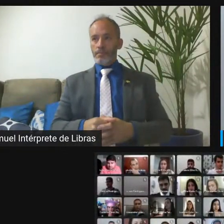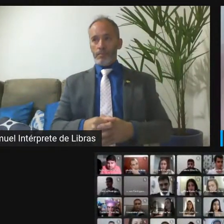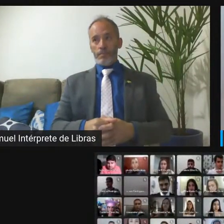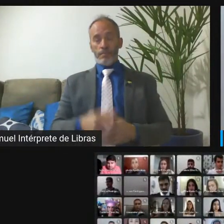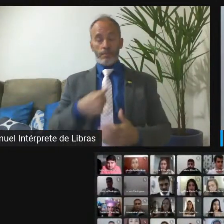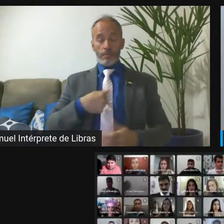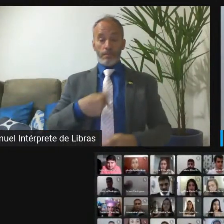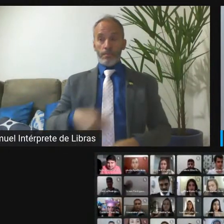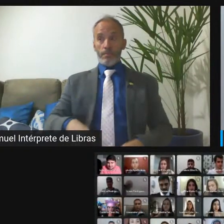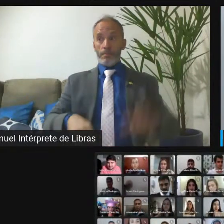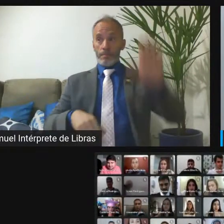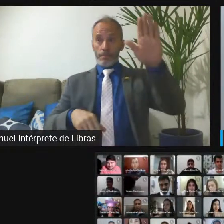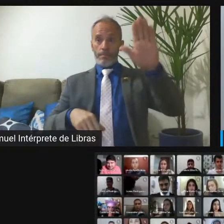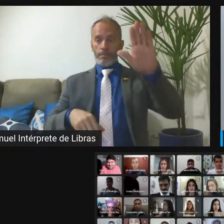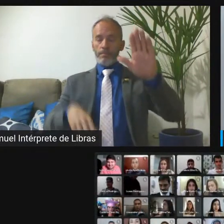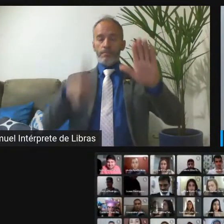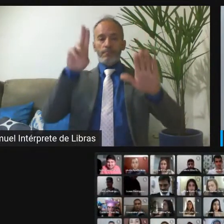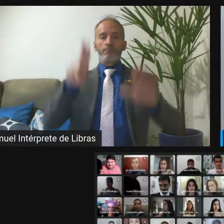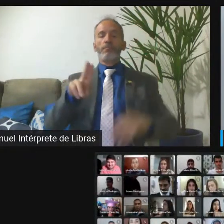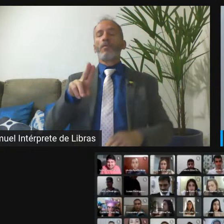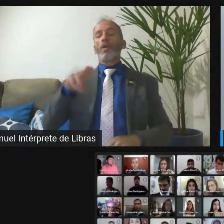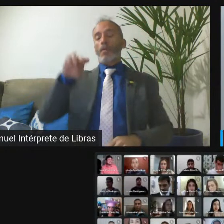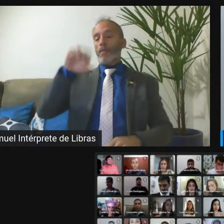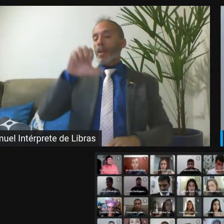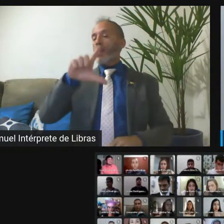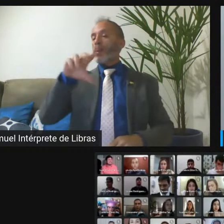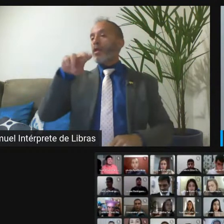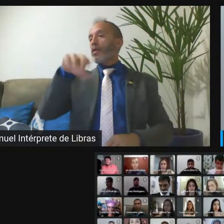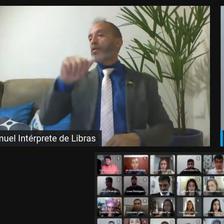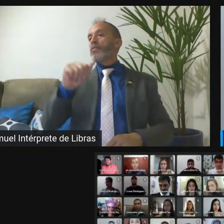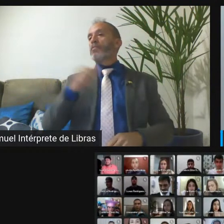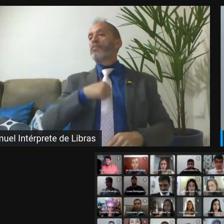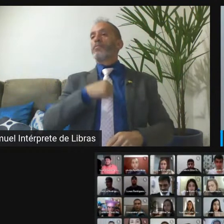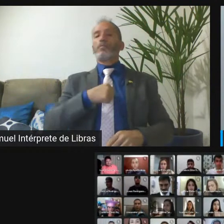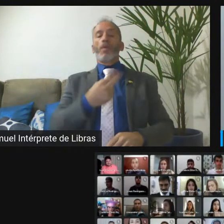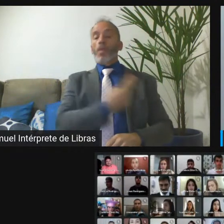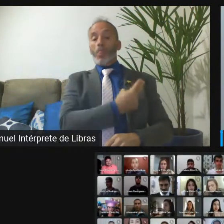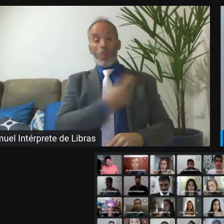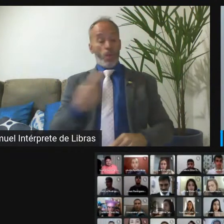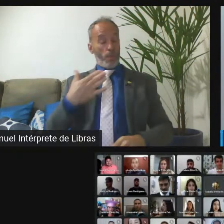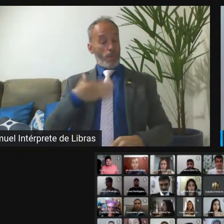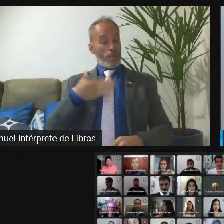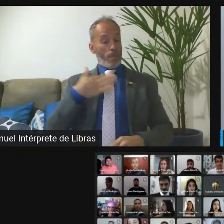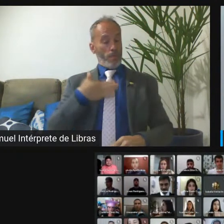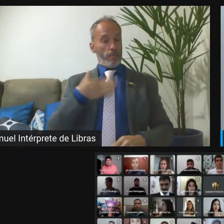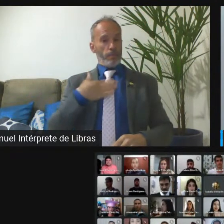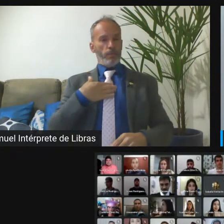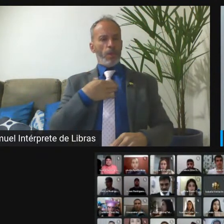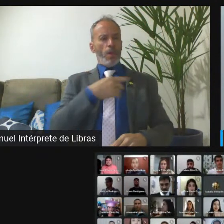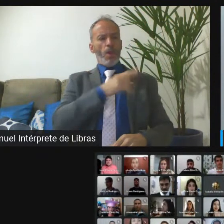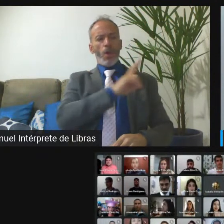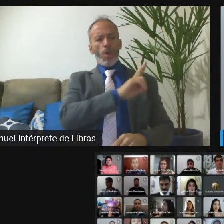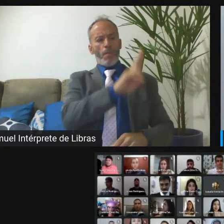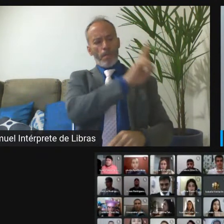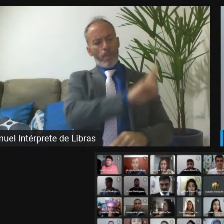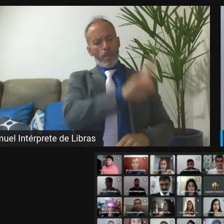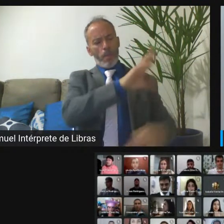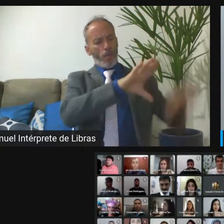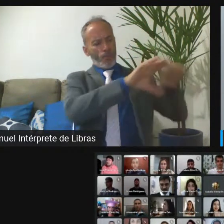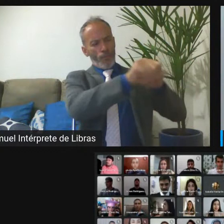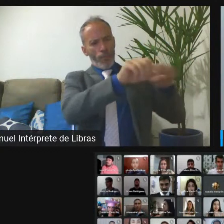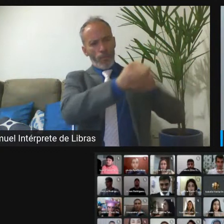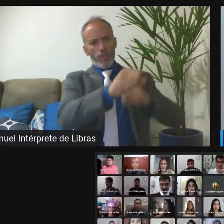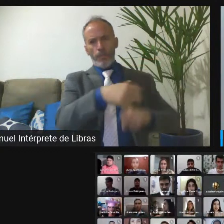Eu, Milena Matozinhos Cunha, em meu nome e em nome dos formandos do